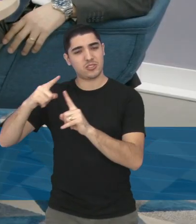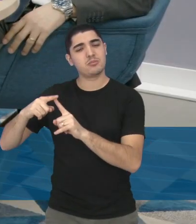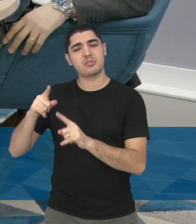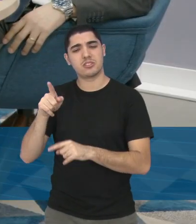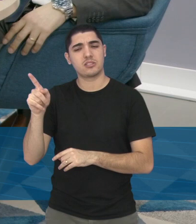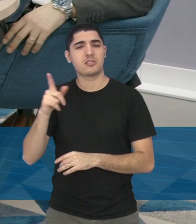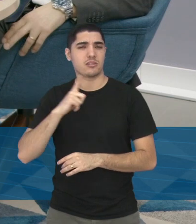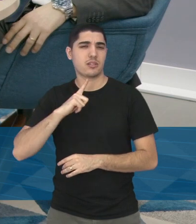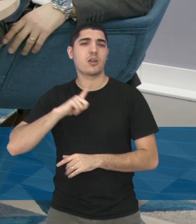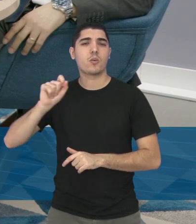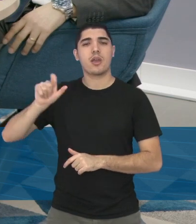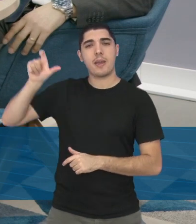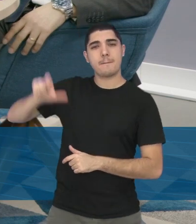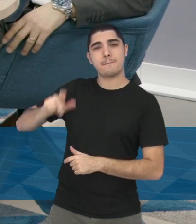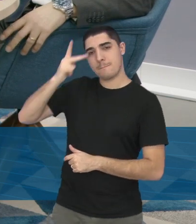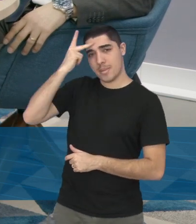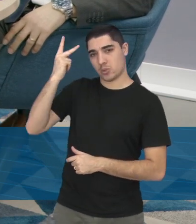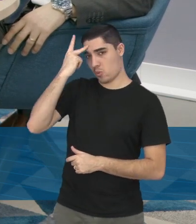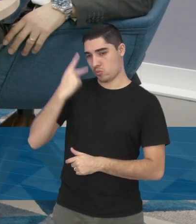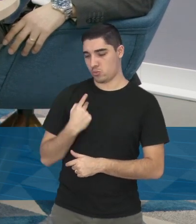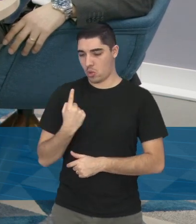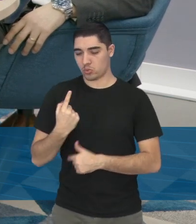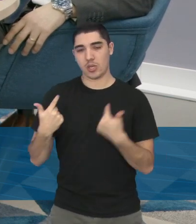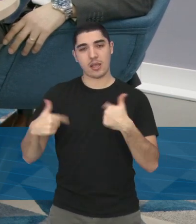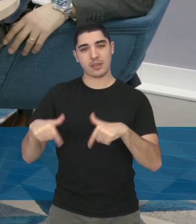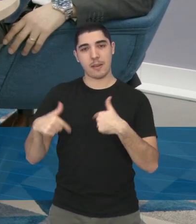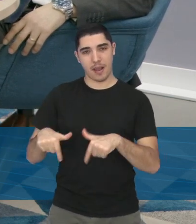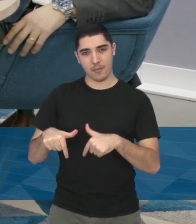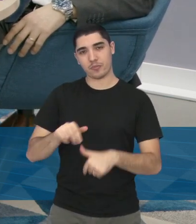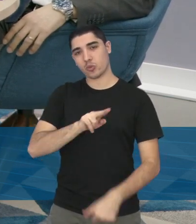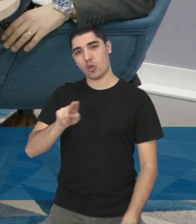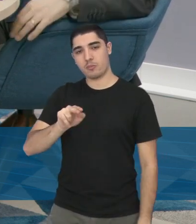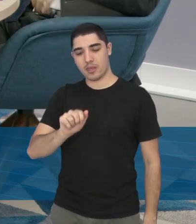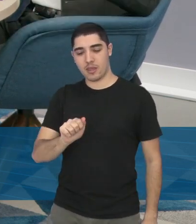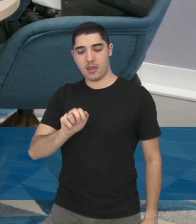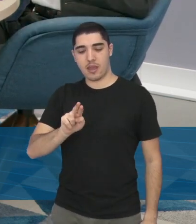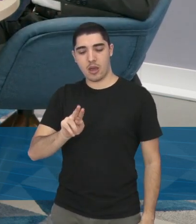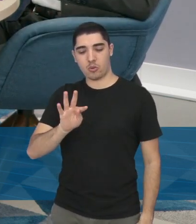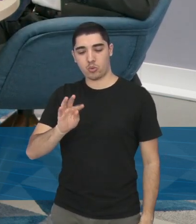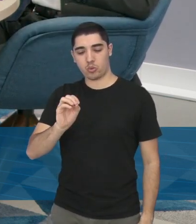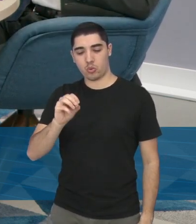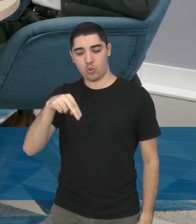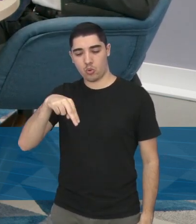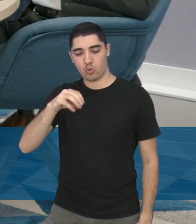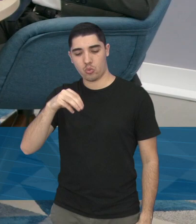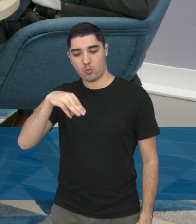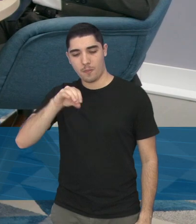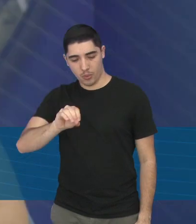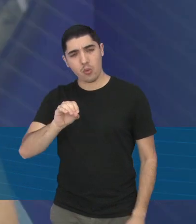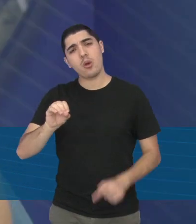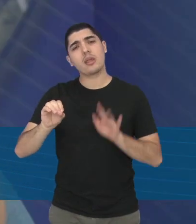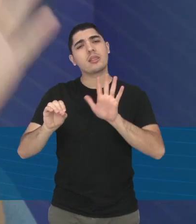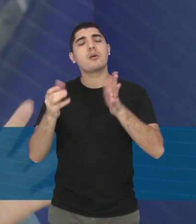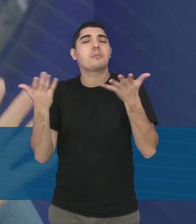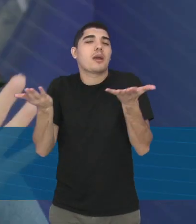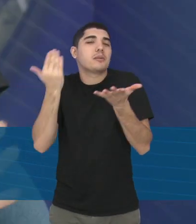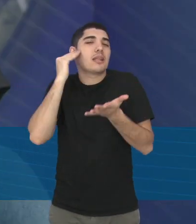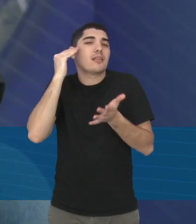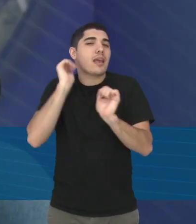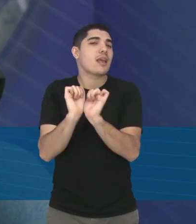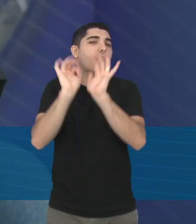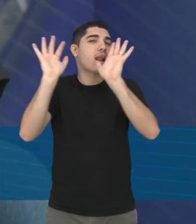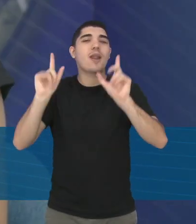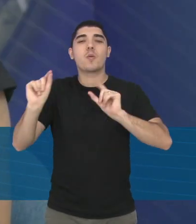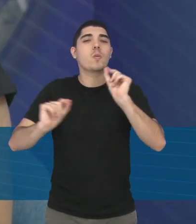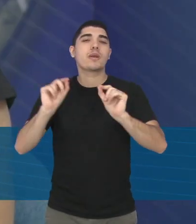falaram dos trabalhadores autônomos. O que, que seria também? Entra na questão da informalidade para a gente esclarecer isso